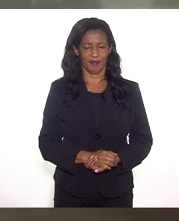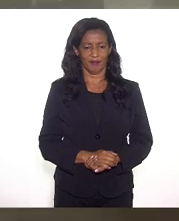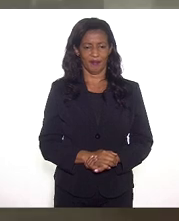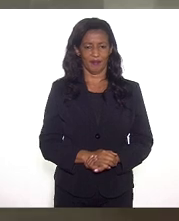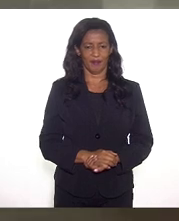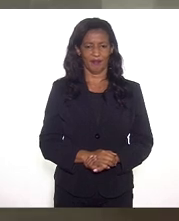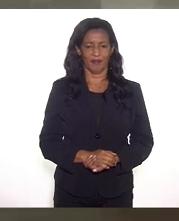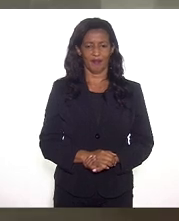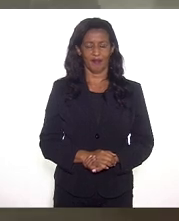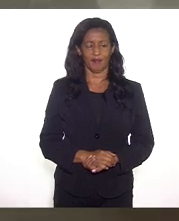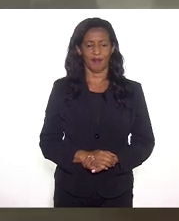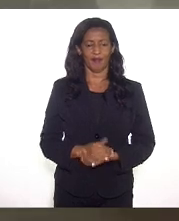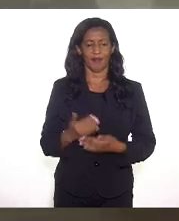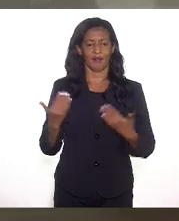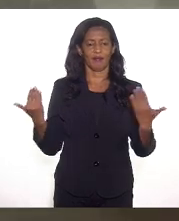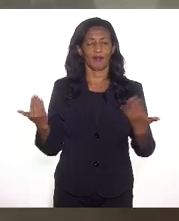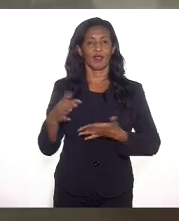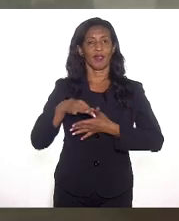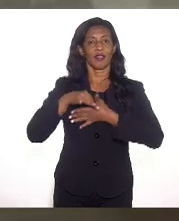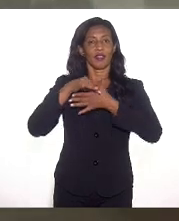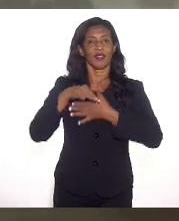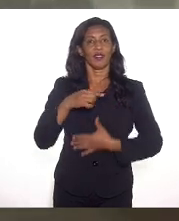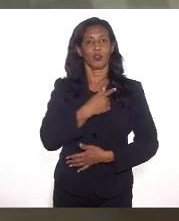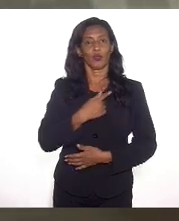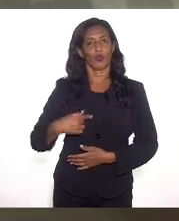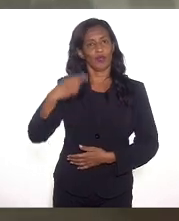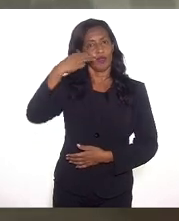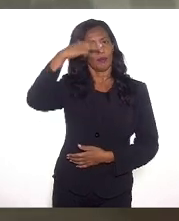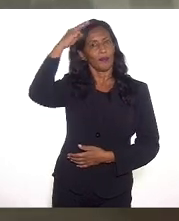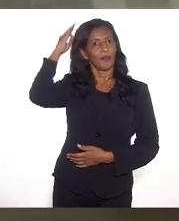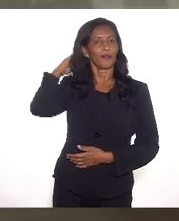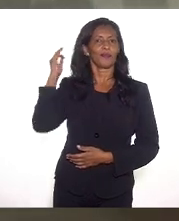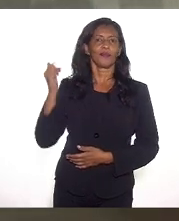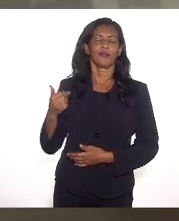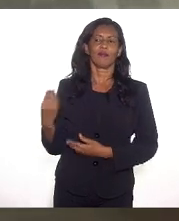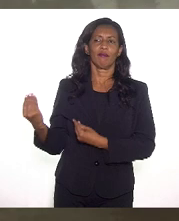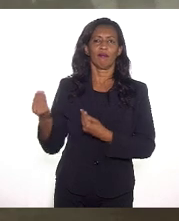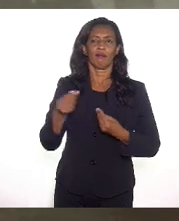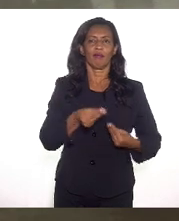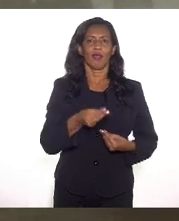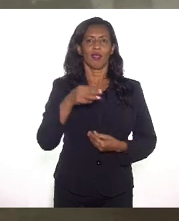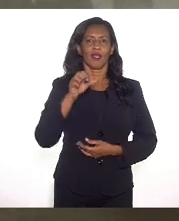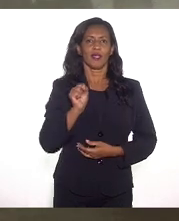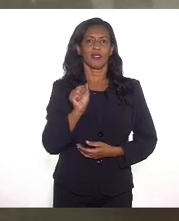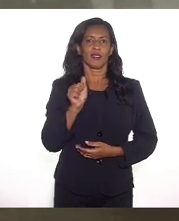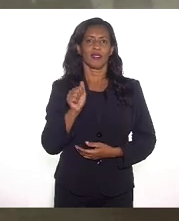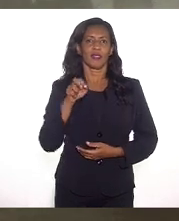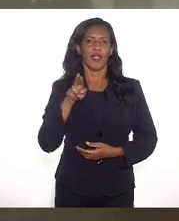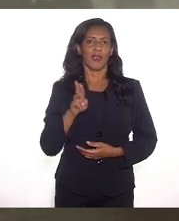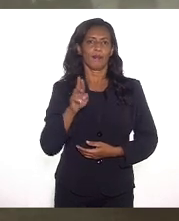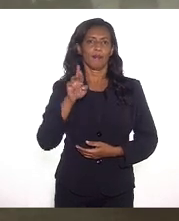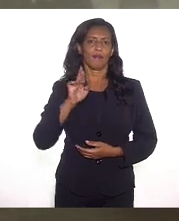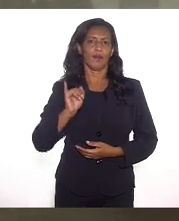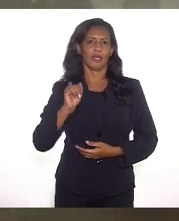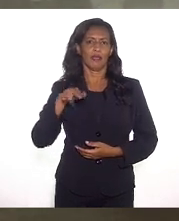Fará a entrega neste momento o líder do governo, Márcio Pacheco, a senhora Sabrina Barros Castilho Saraiva.